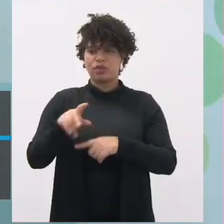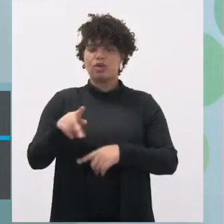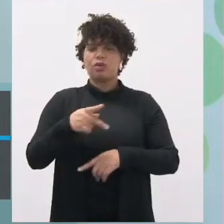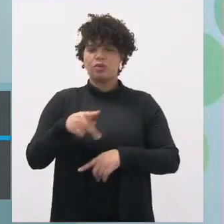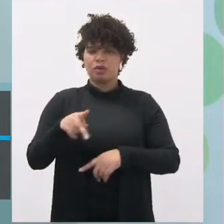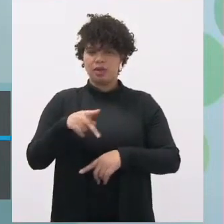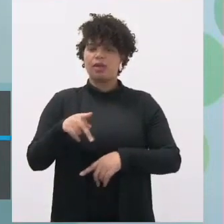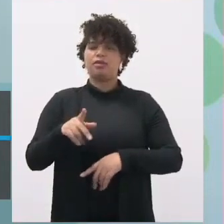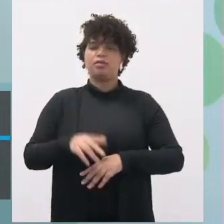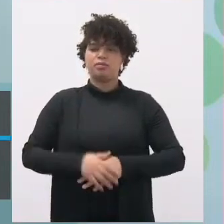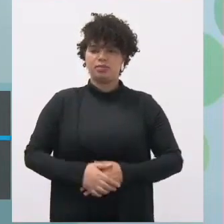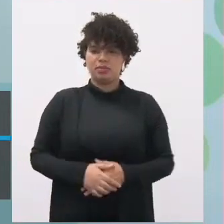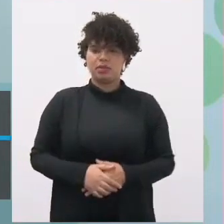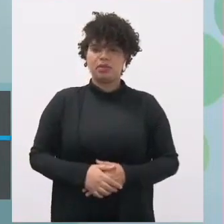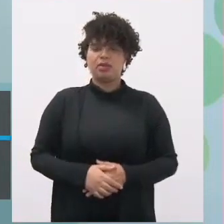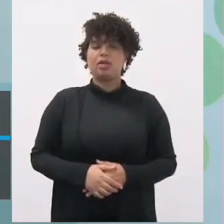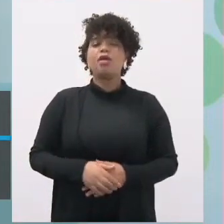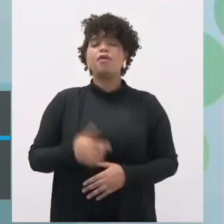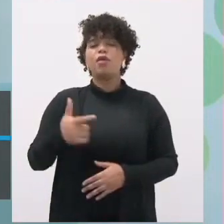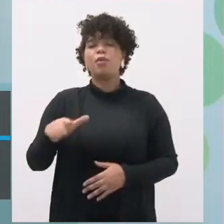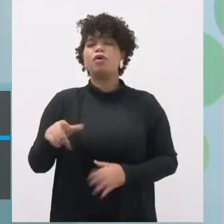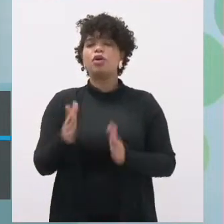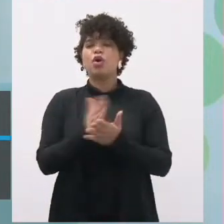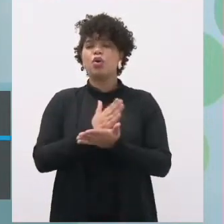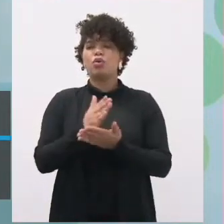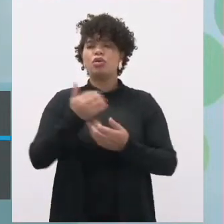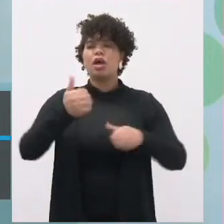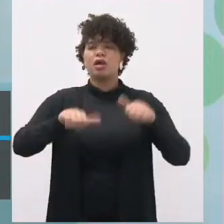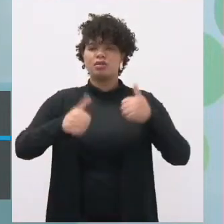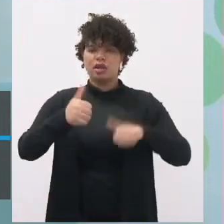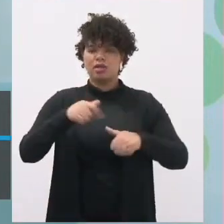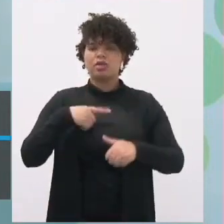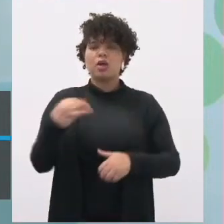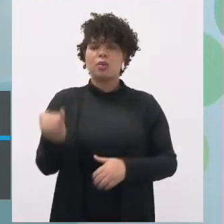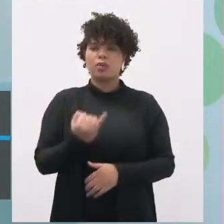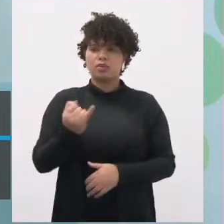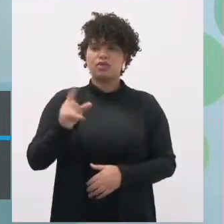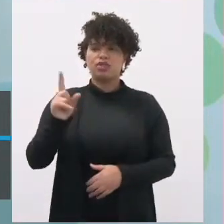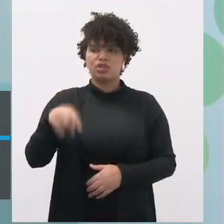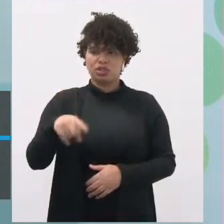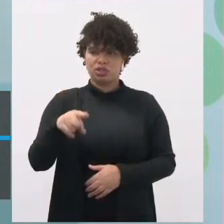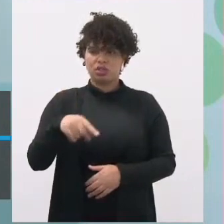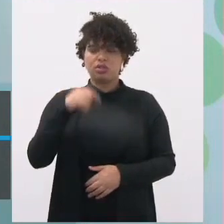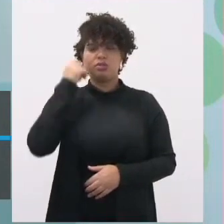estudantes engajados e protagonistas, isso é importante.